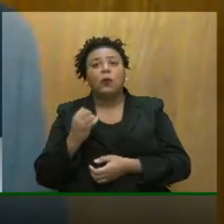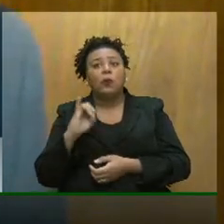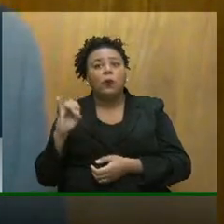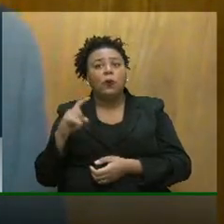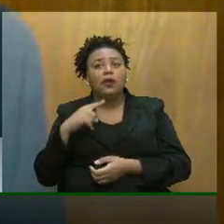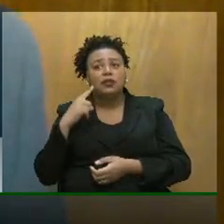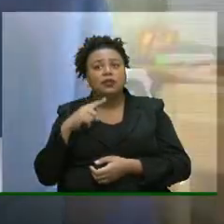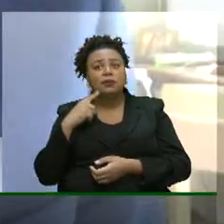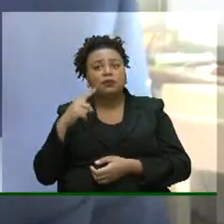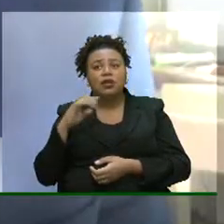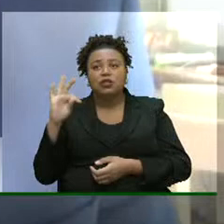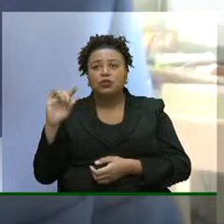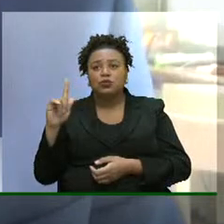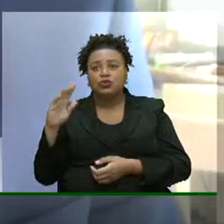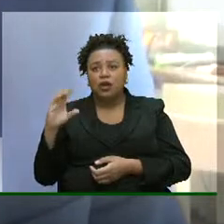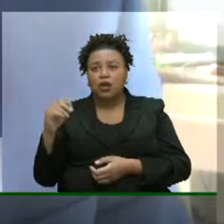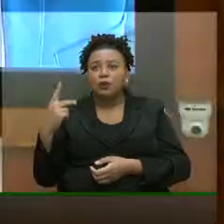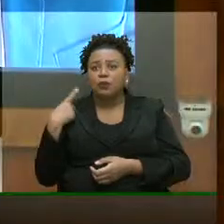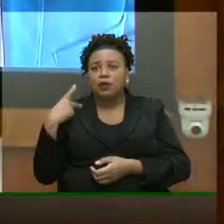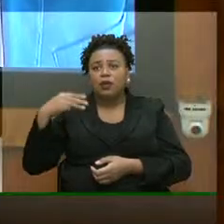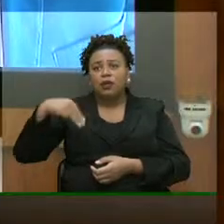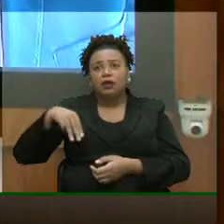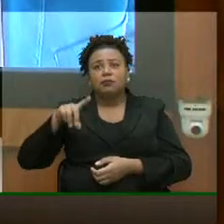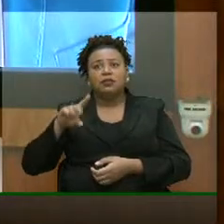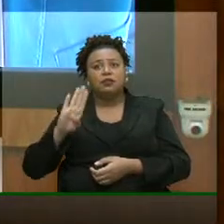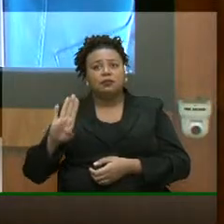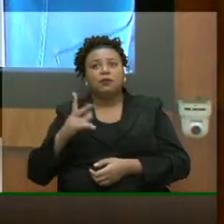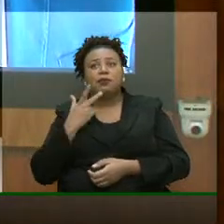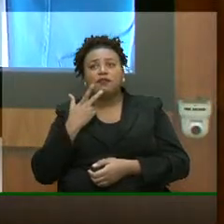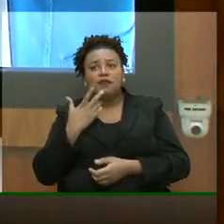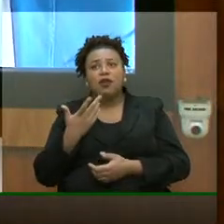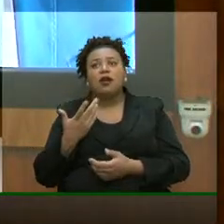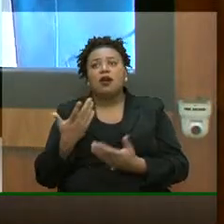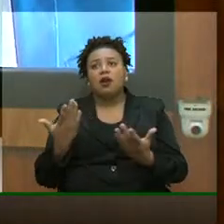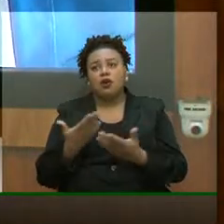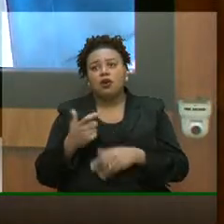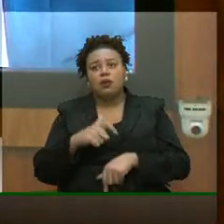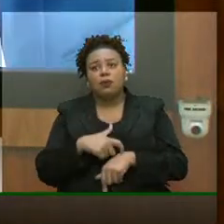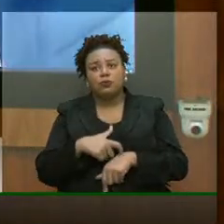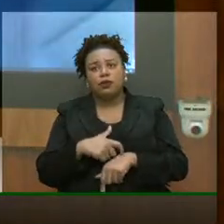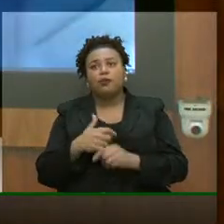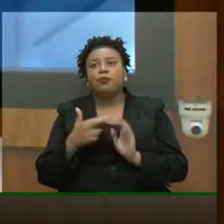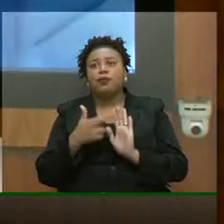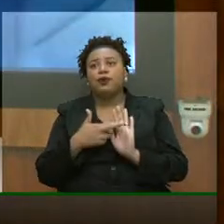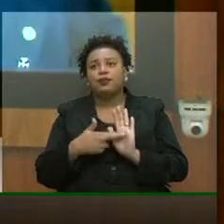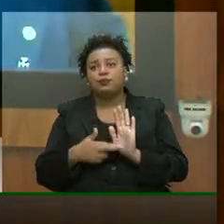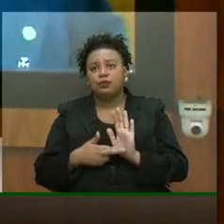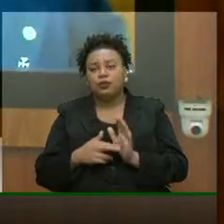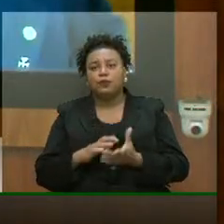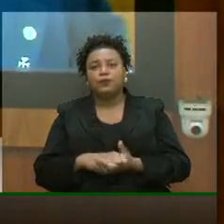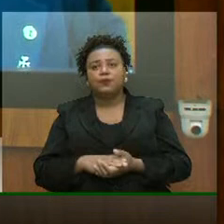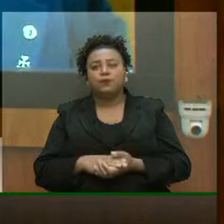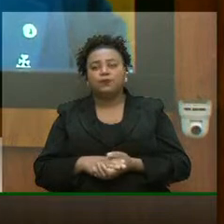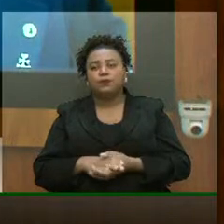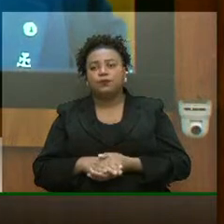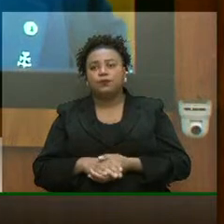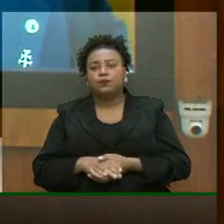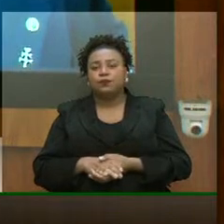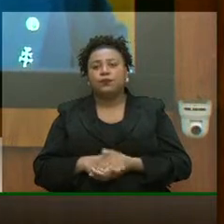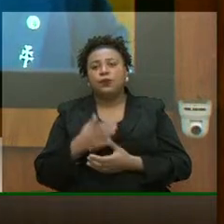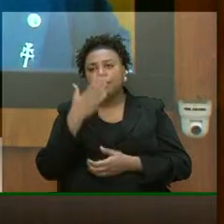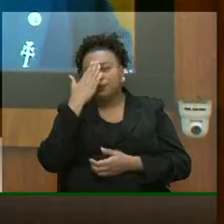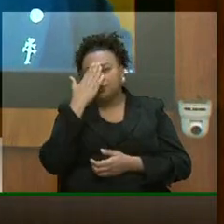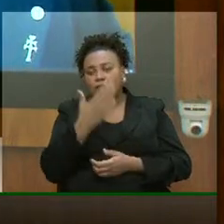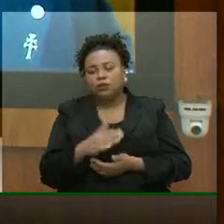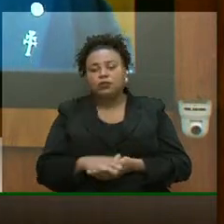deputado Thiago Simão, pela bancada do MDB, para encaminhar. Com a palavra, Vossa Excelência, pelo tempo regimental. Muito